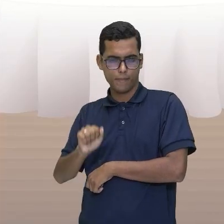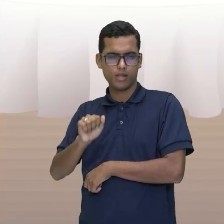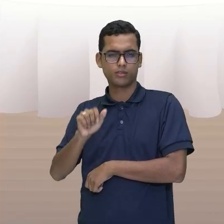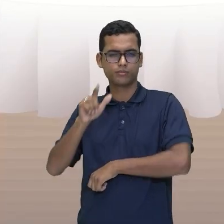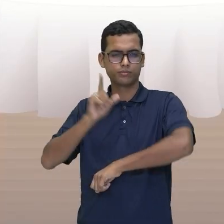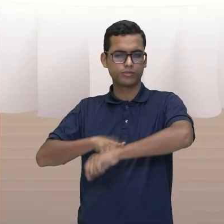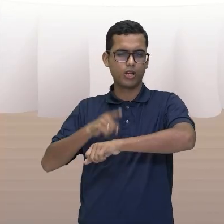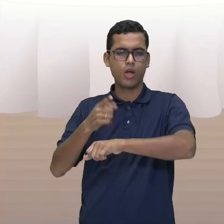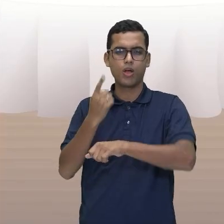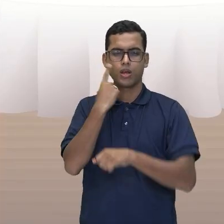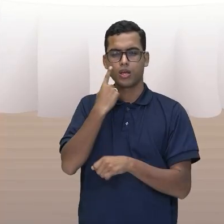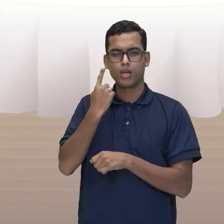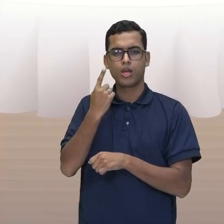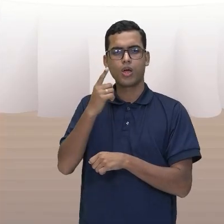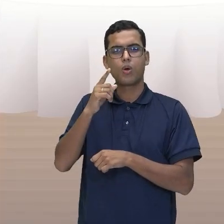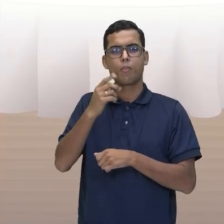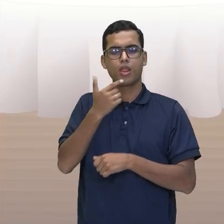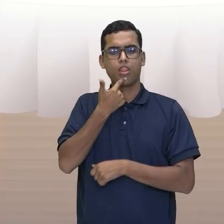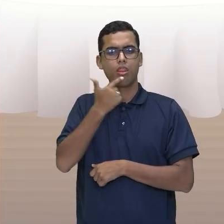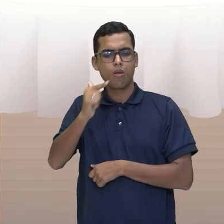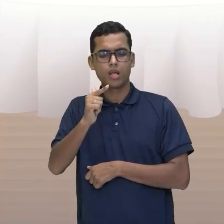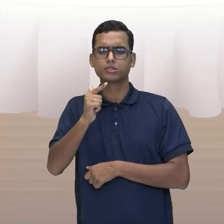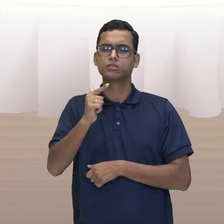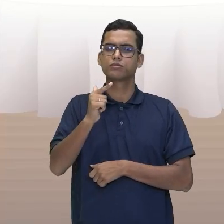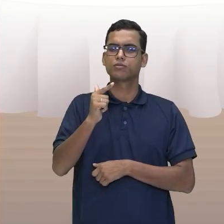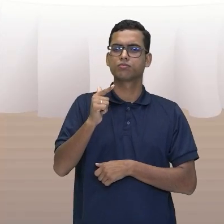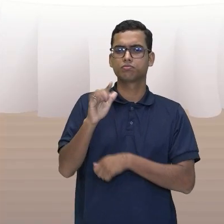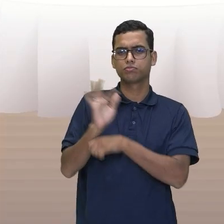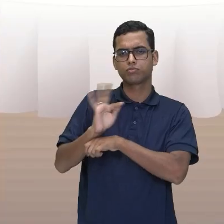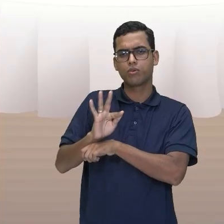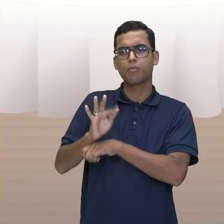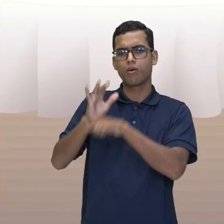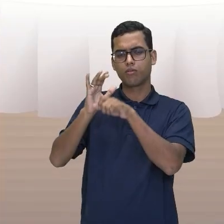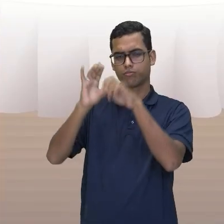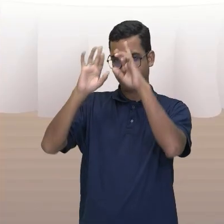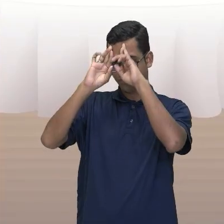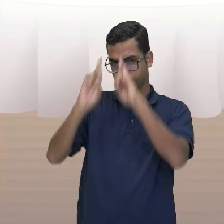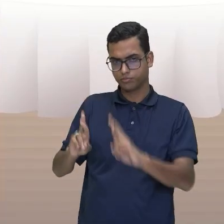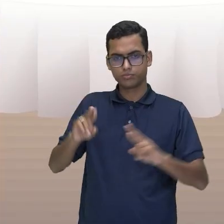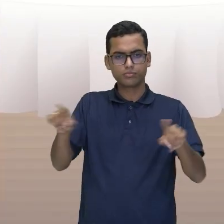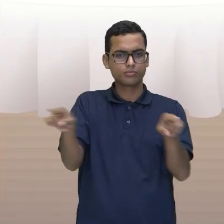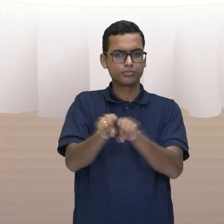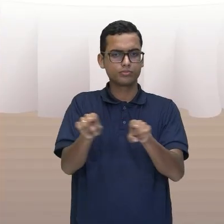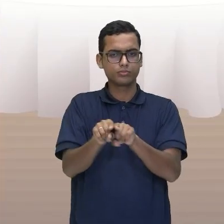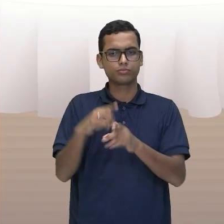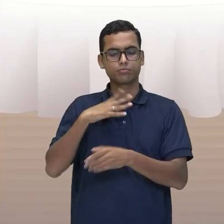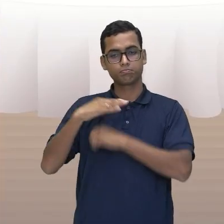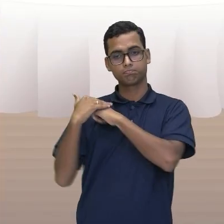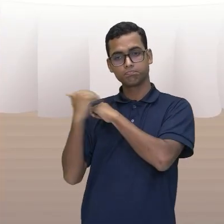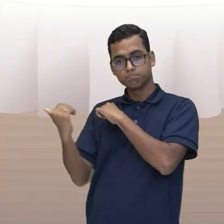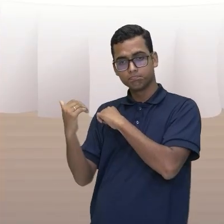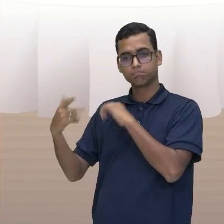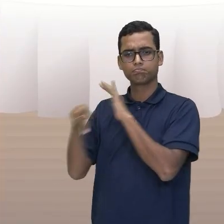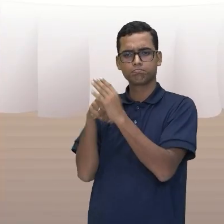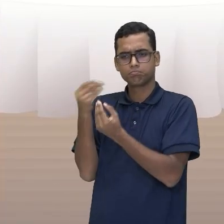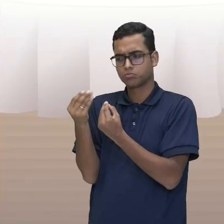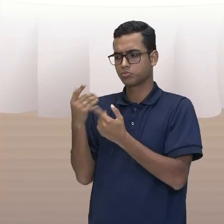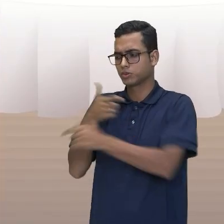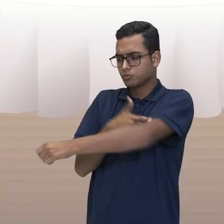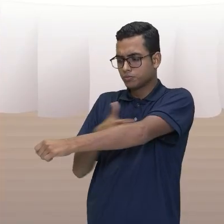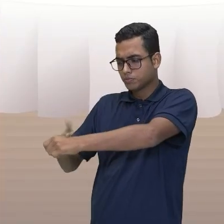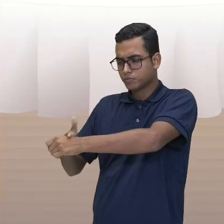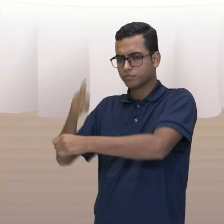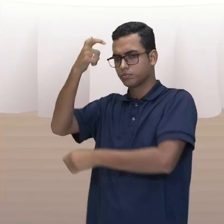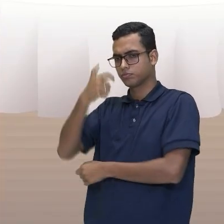order? Eu posso fazer o seu pedido? Ela já me chamou, então até aqui tudo bem. Ela me chamou de uma forma educada, eu vou